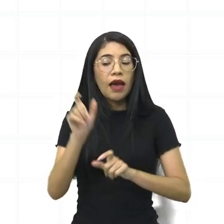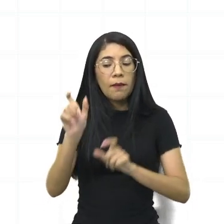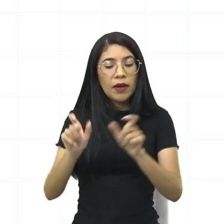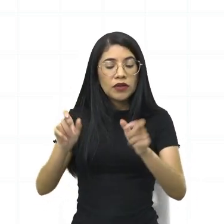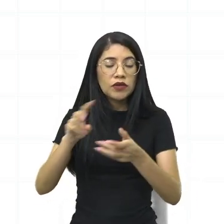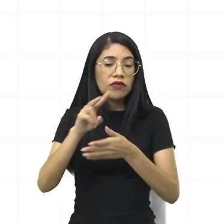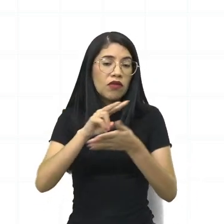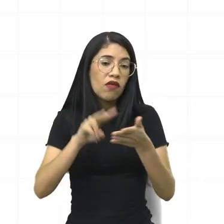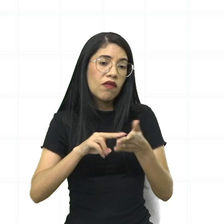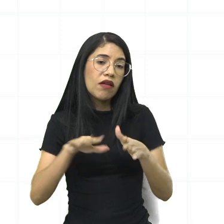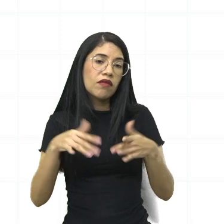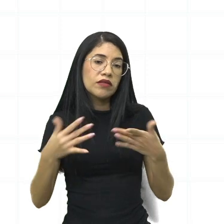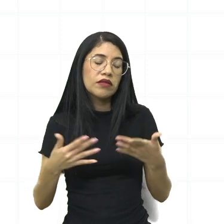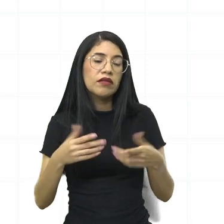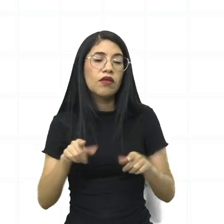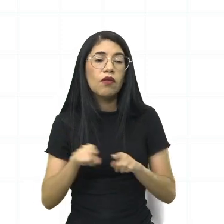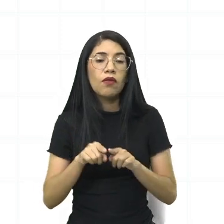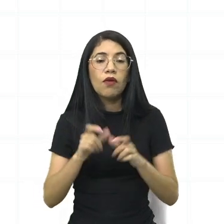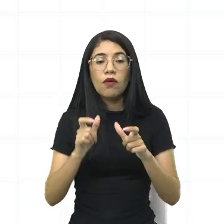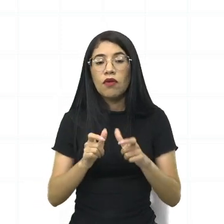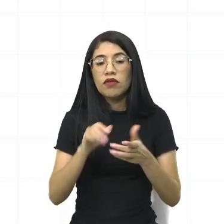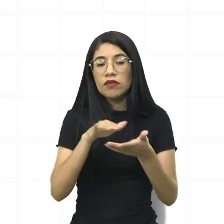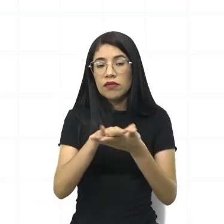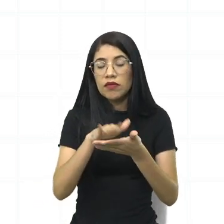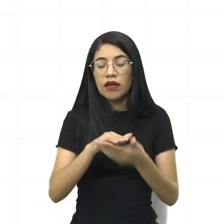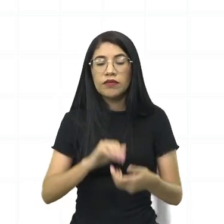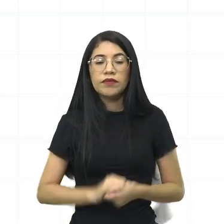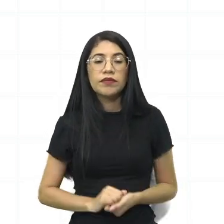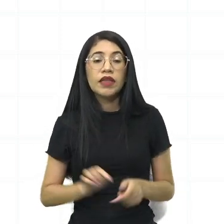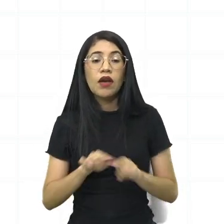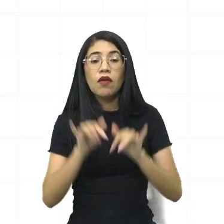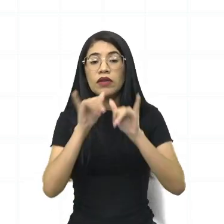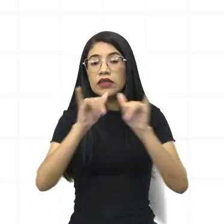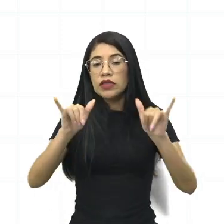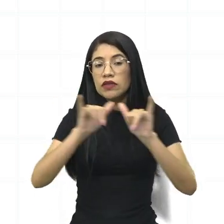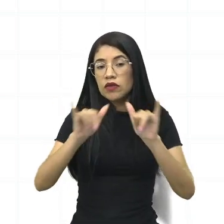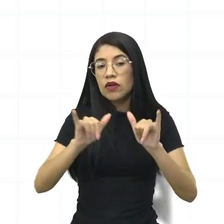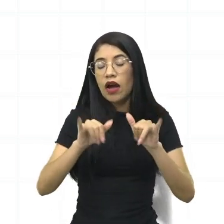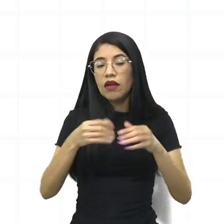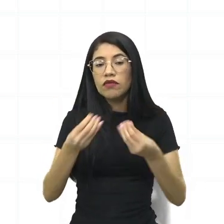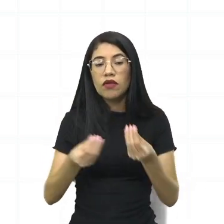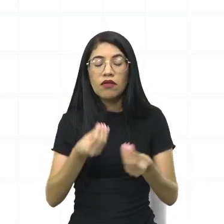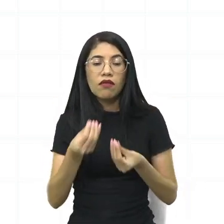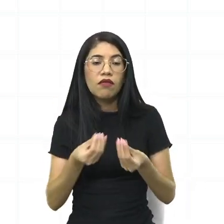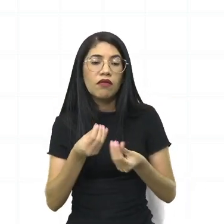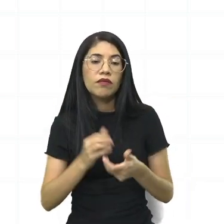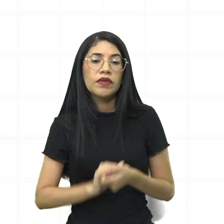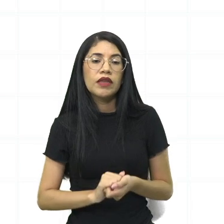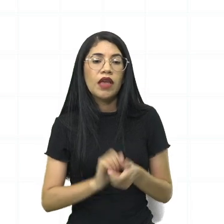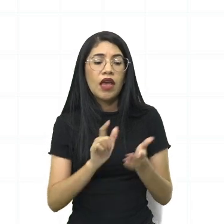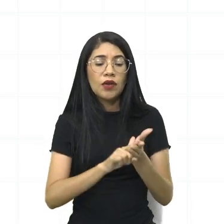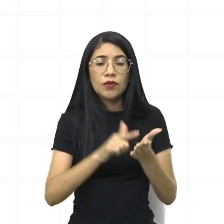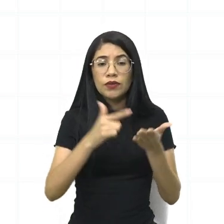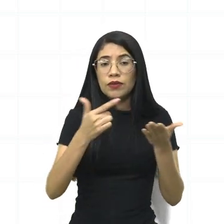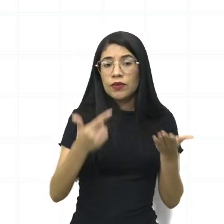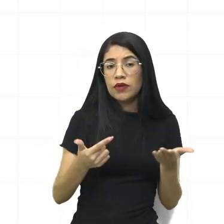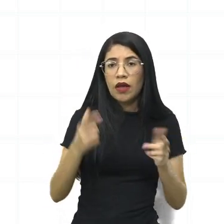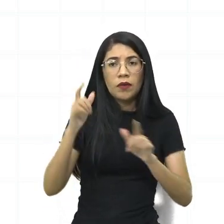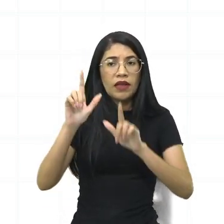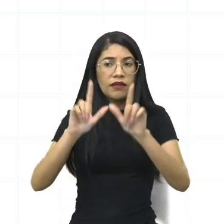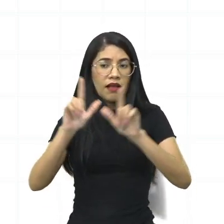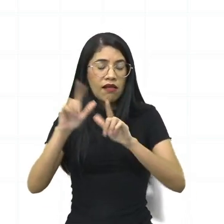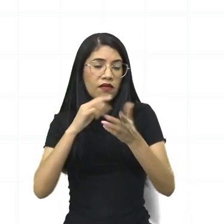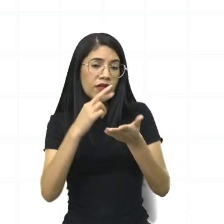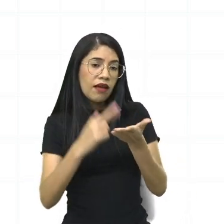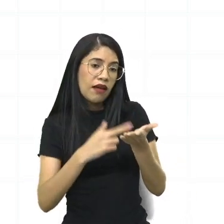estou escrevendo e onde esse texto vai ser publicado. E circulação do texto, onde será publicado. Se é num jornal, né? Se é numa